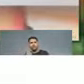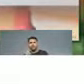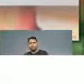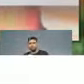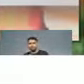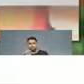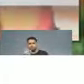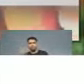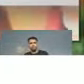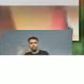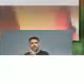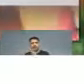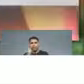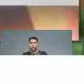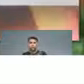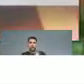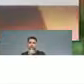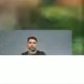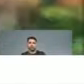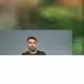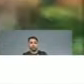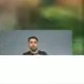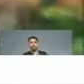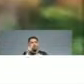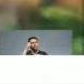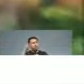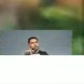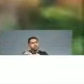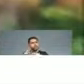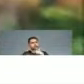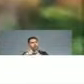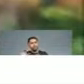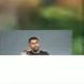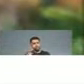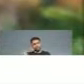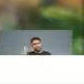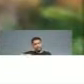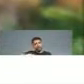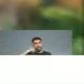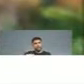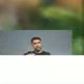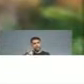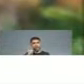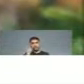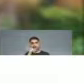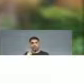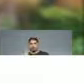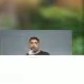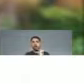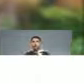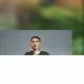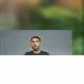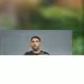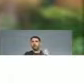vegetação nativa para abastecimento de água o produtor que recebe hoje essa esse pagamento por serviços ambientais não tem como